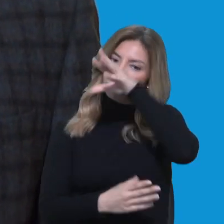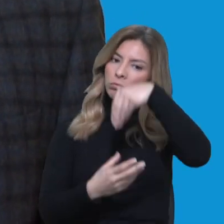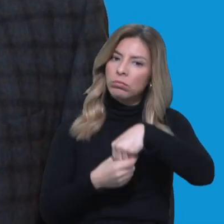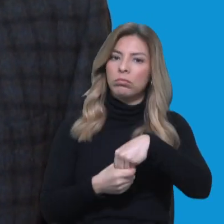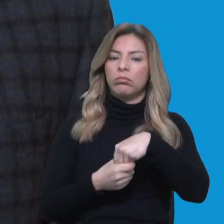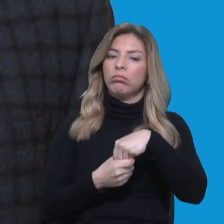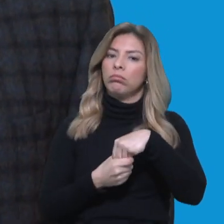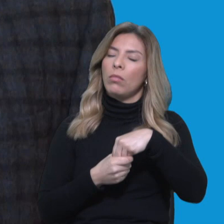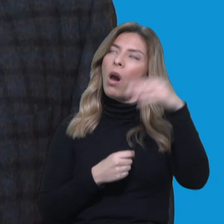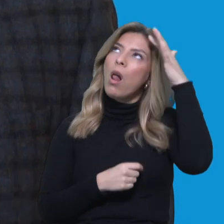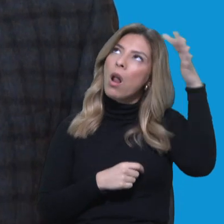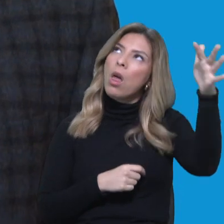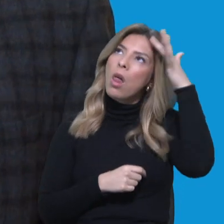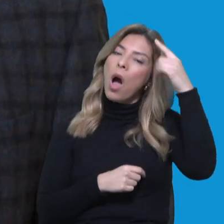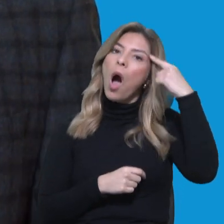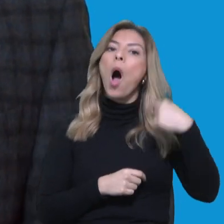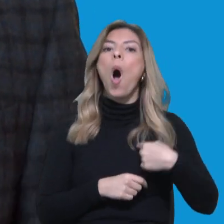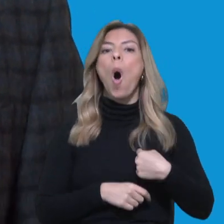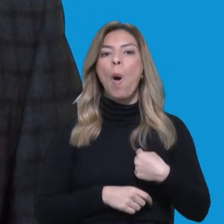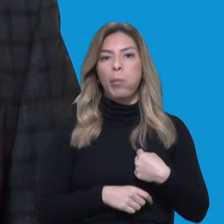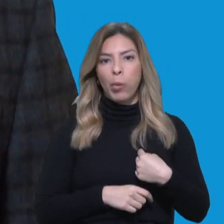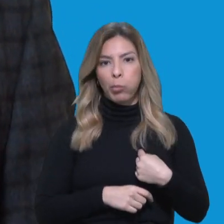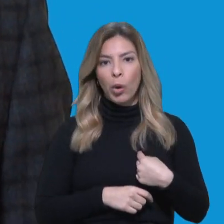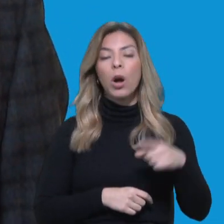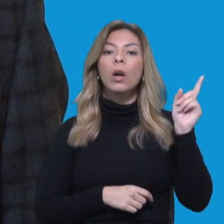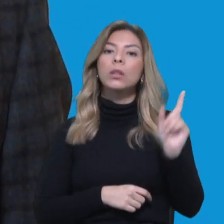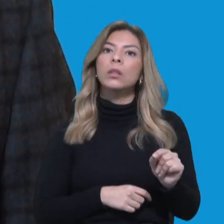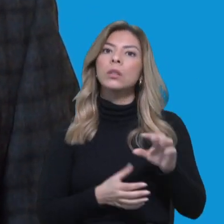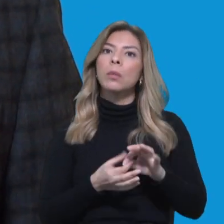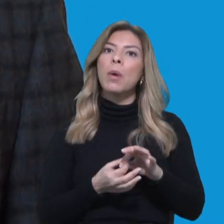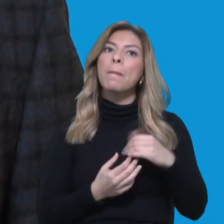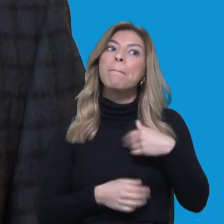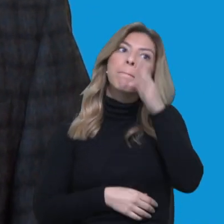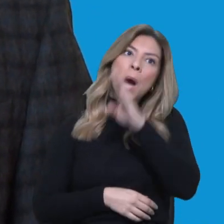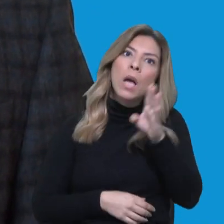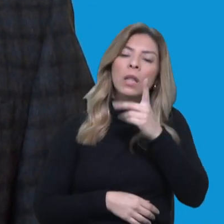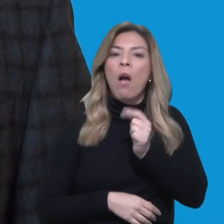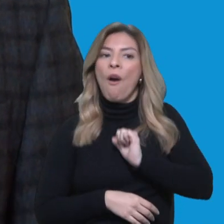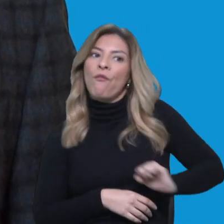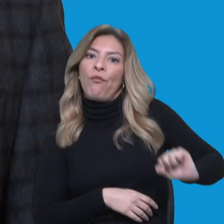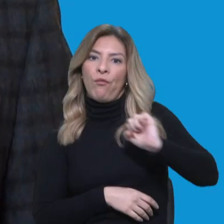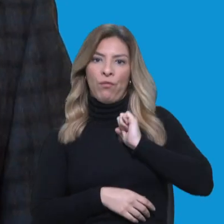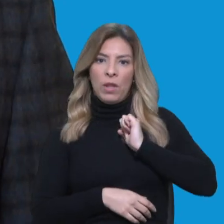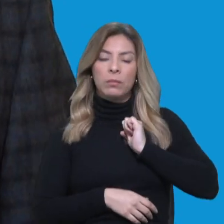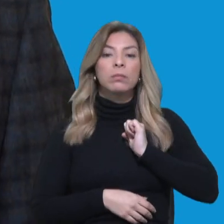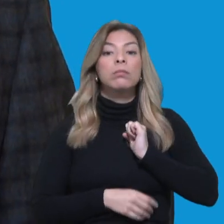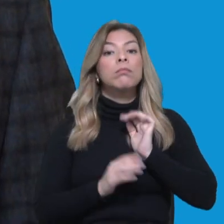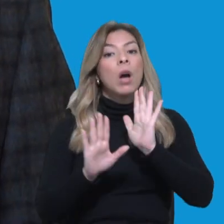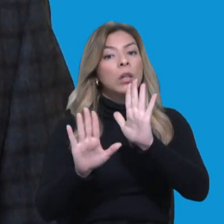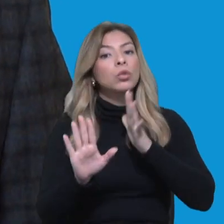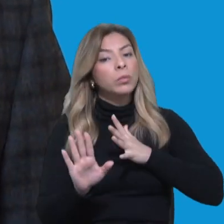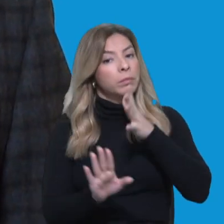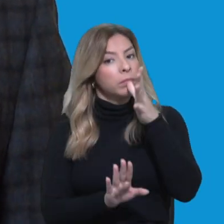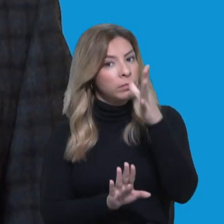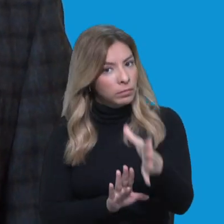nossa imaginação vivencial e muitas vezes a nossa prática. E por isso creio que esta dinâmica